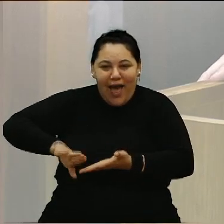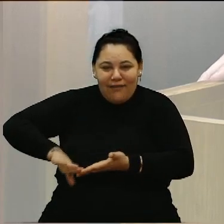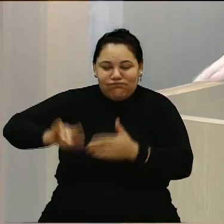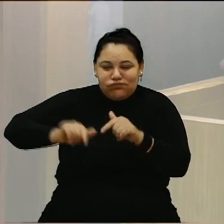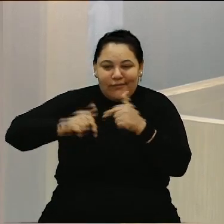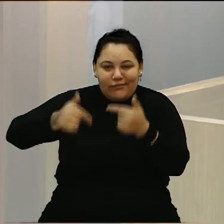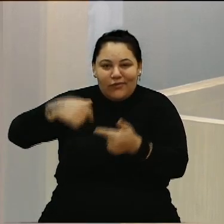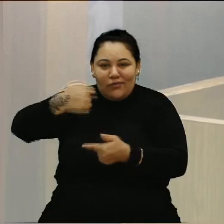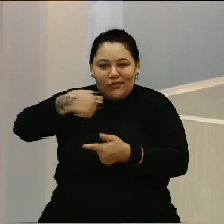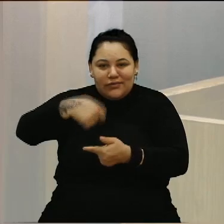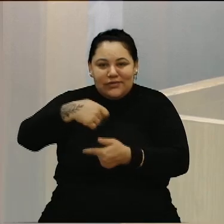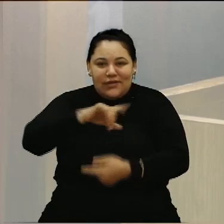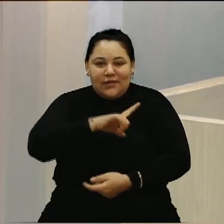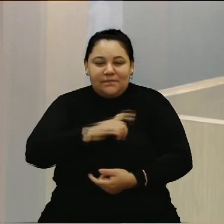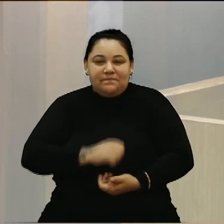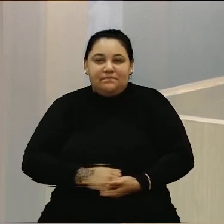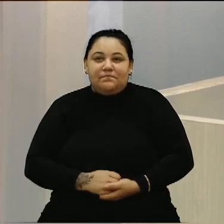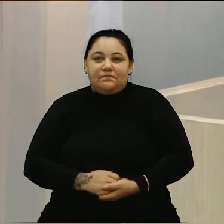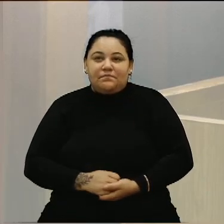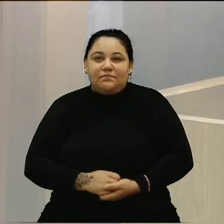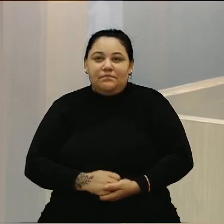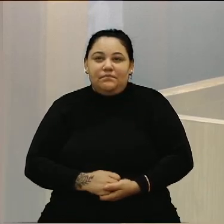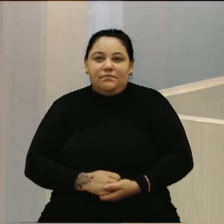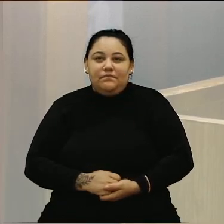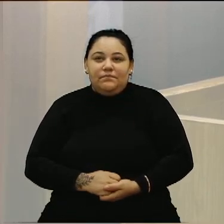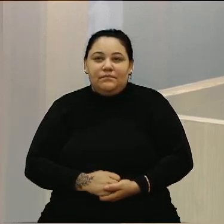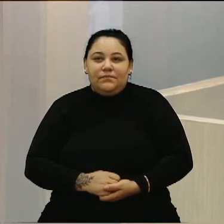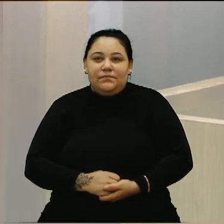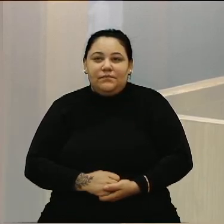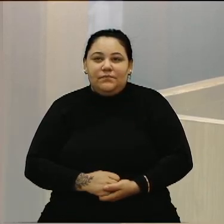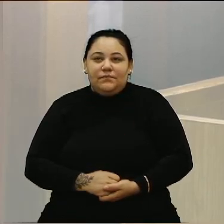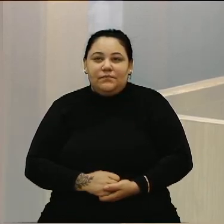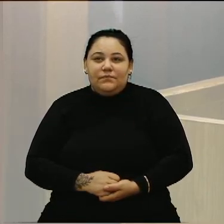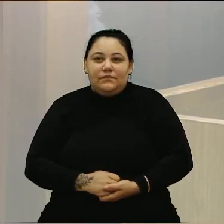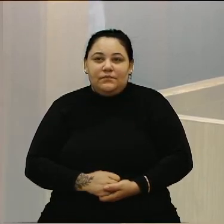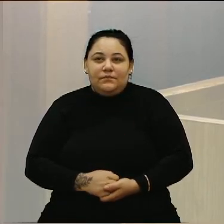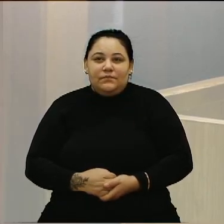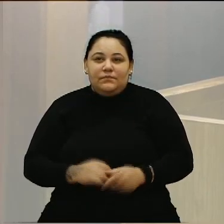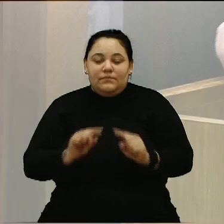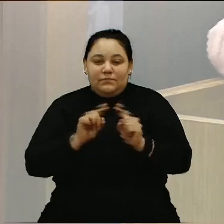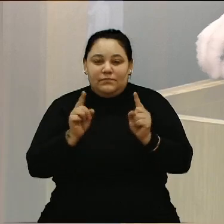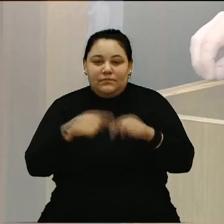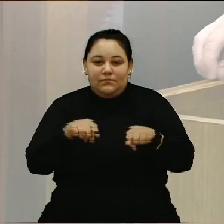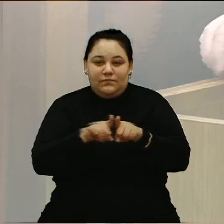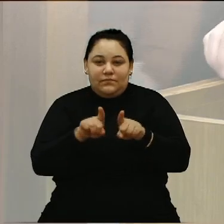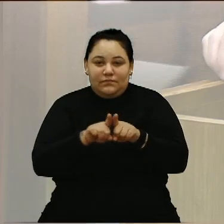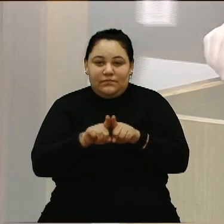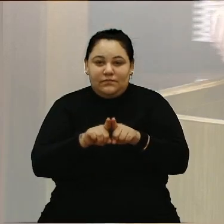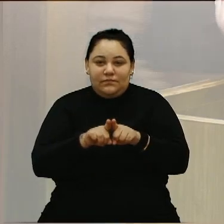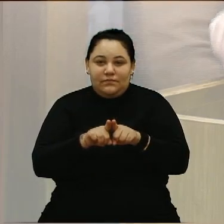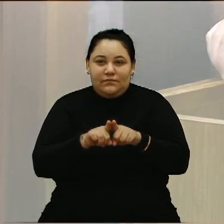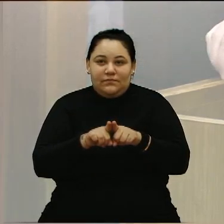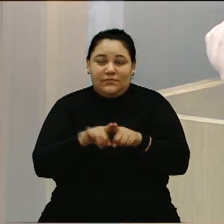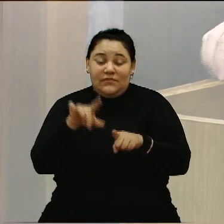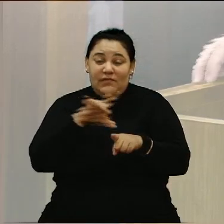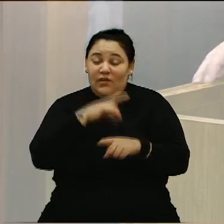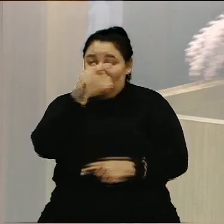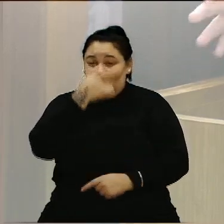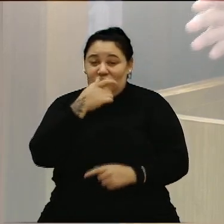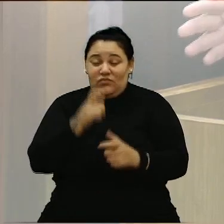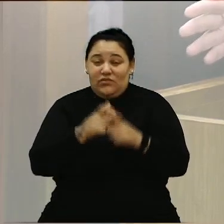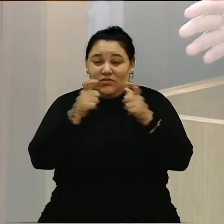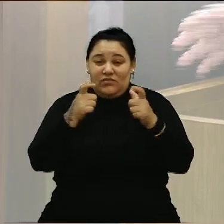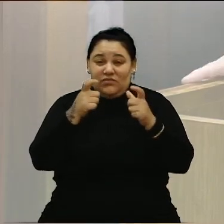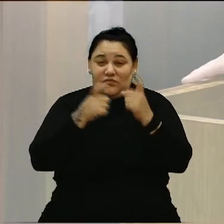tomar, mas considero uma das maiores preocupações aqui, principalmente para Caxias do Sul e